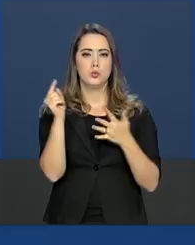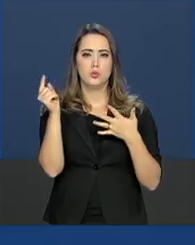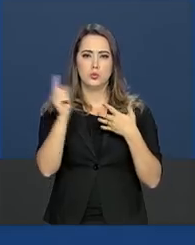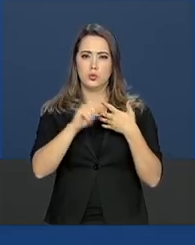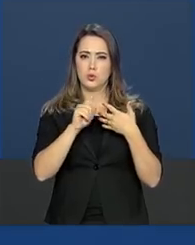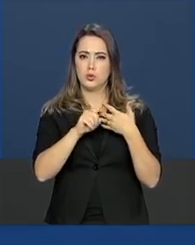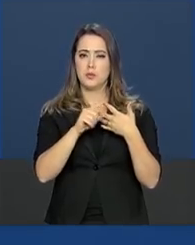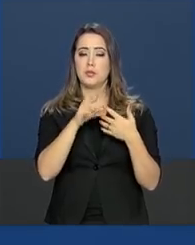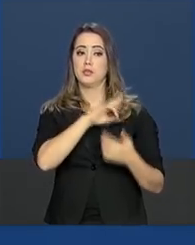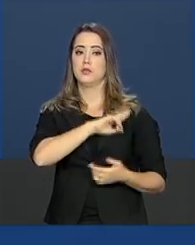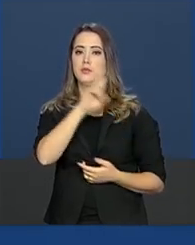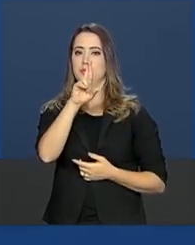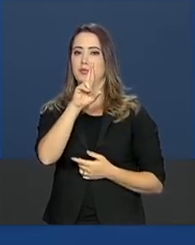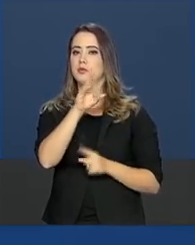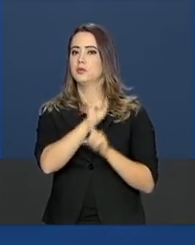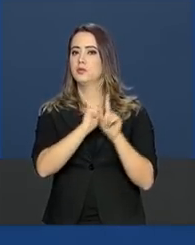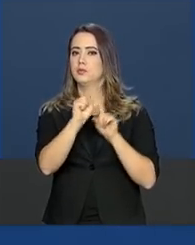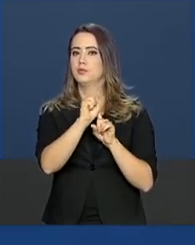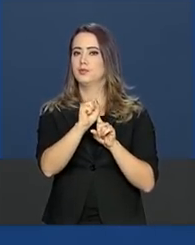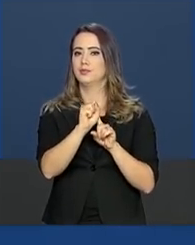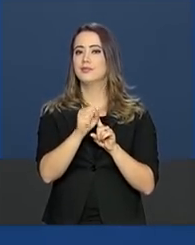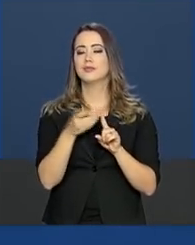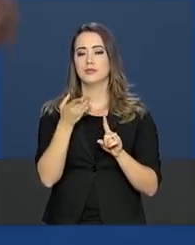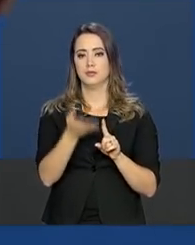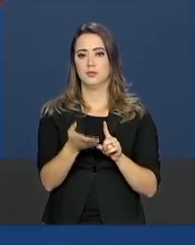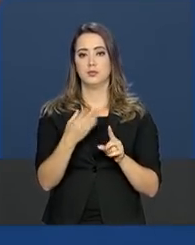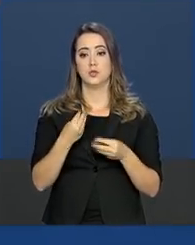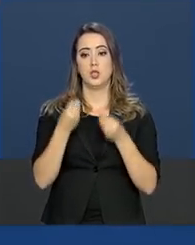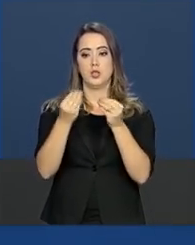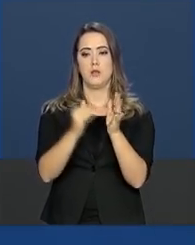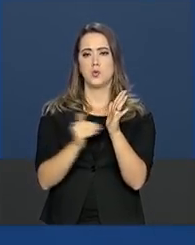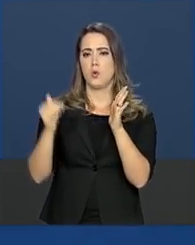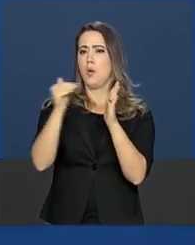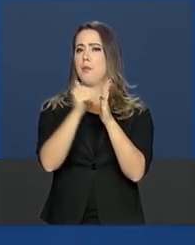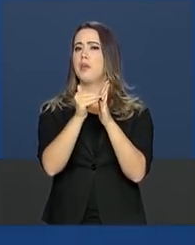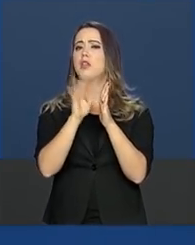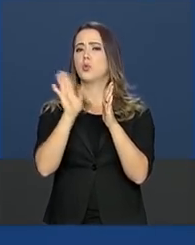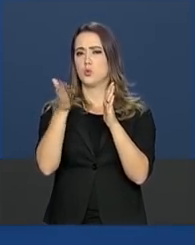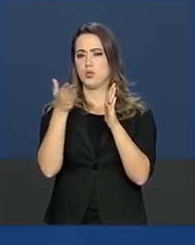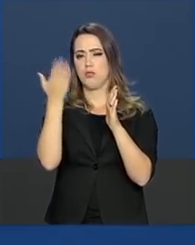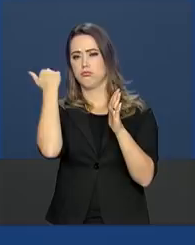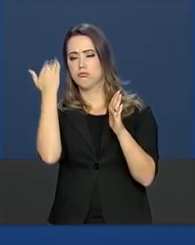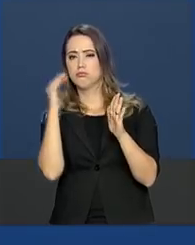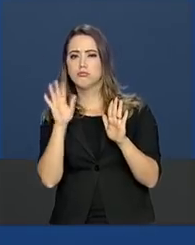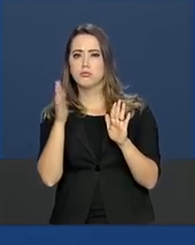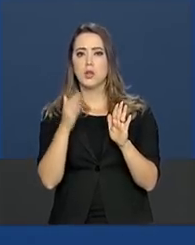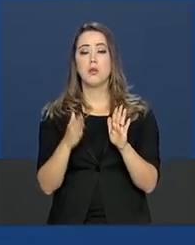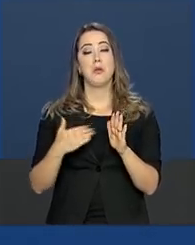chamada responsabilidade social. Demos um aumento, já naquela época,